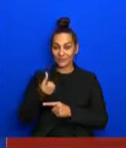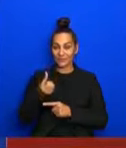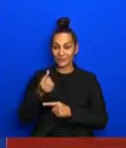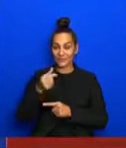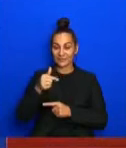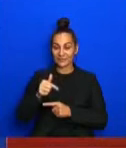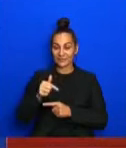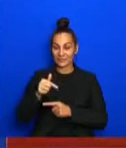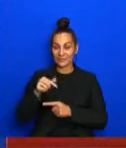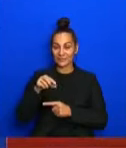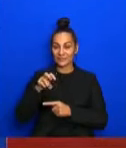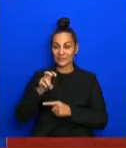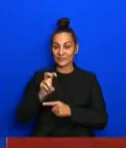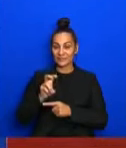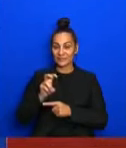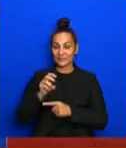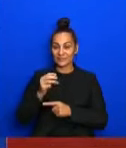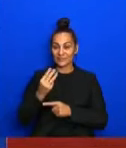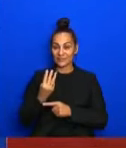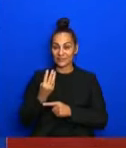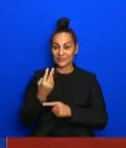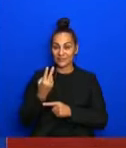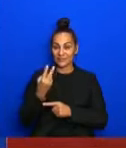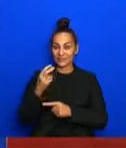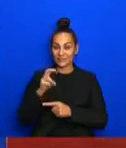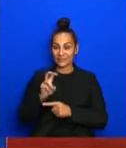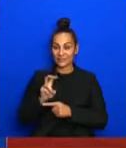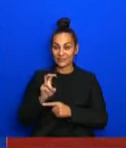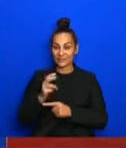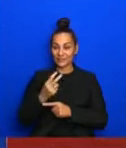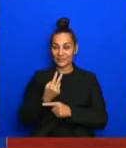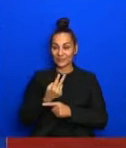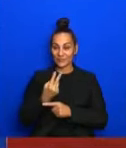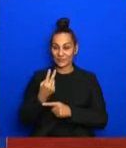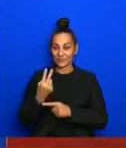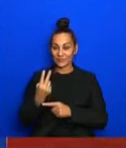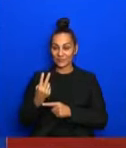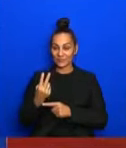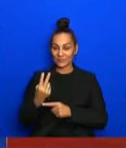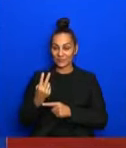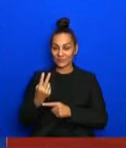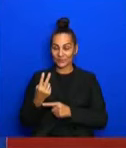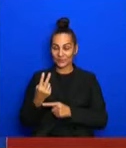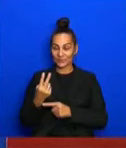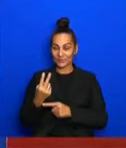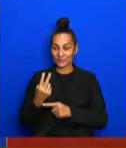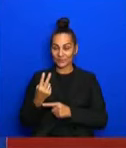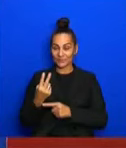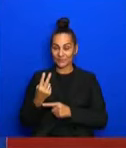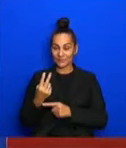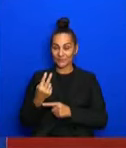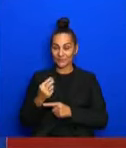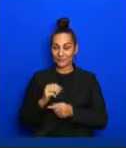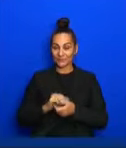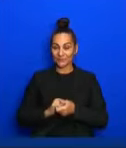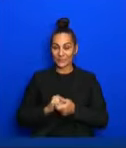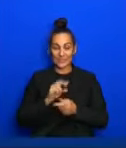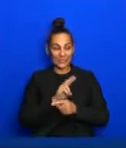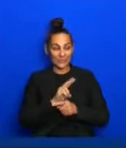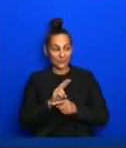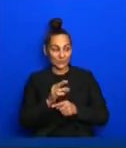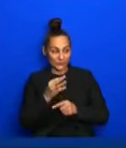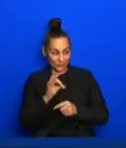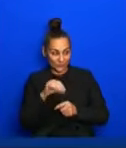03, 67, 53, 25 e 22.